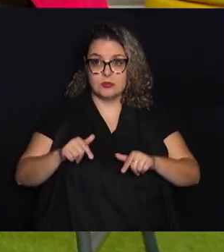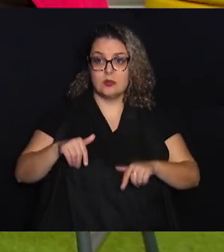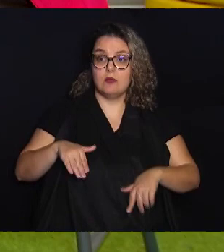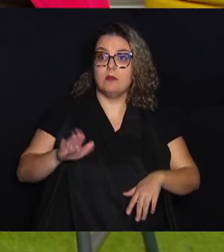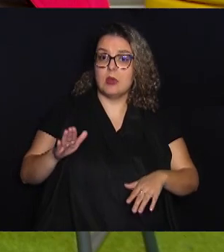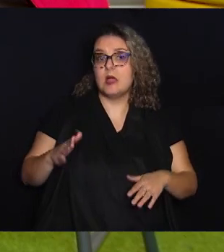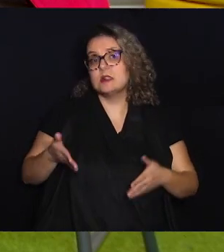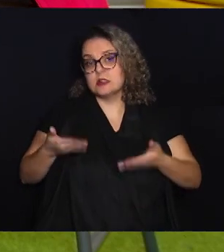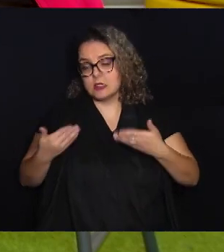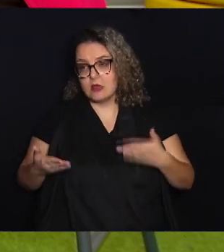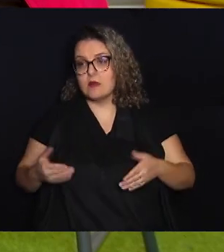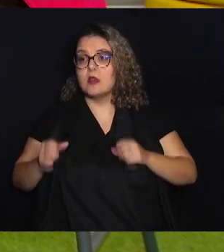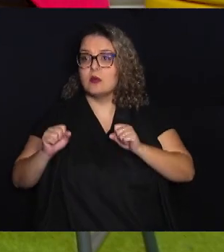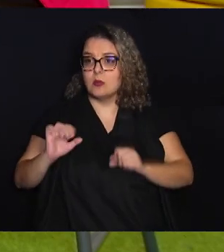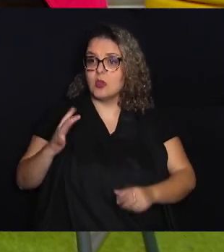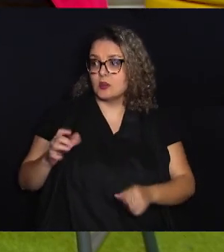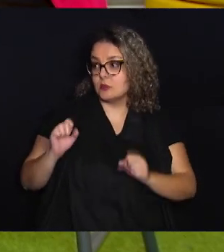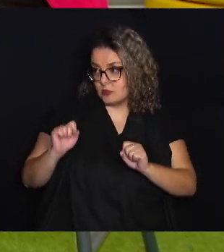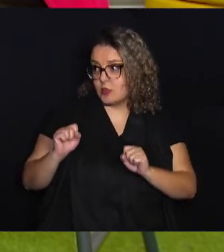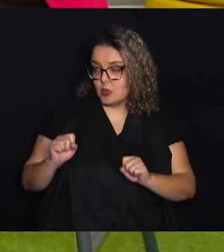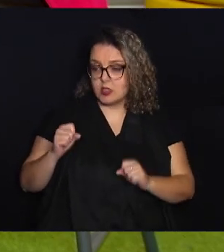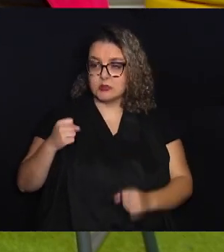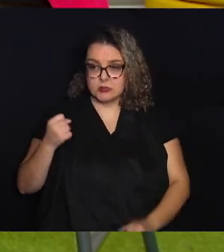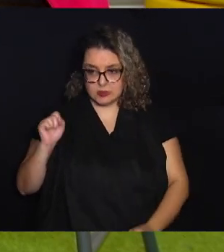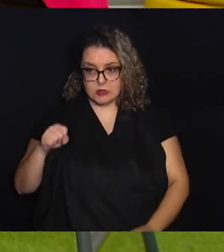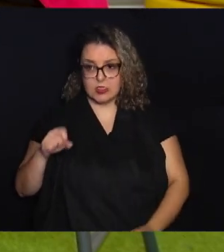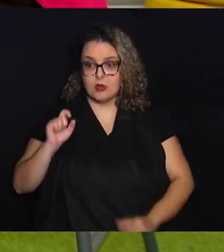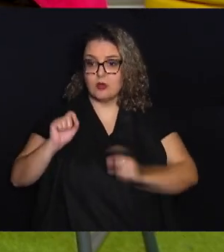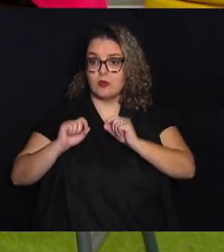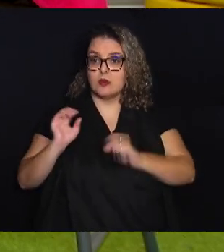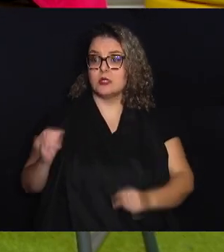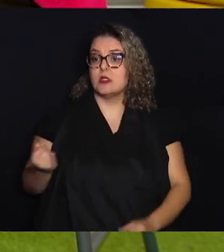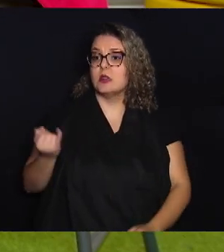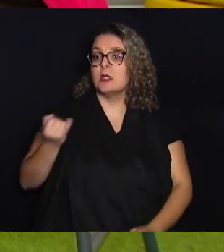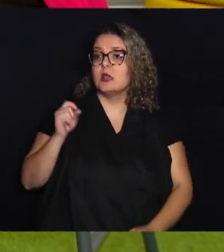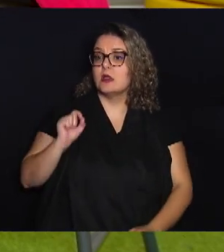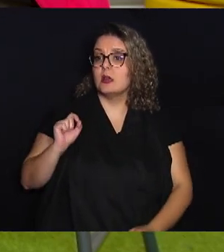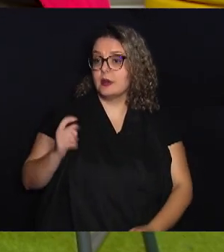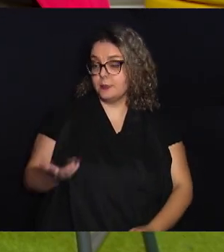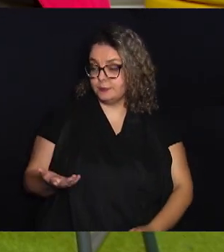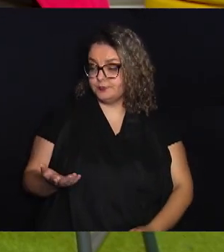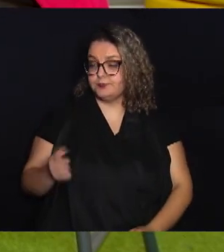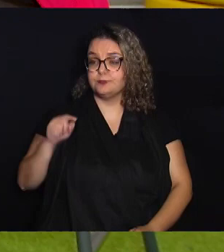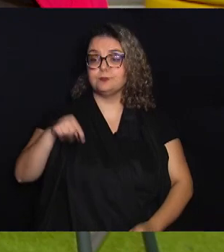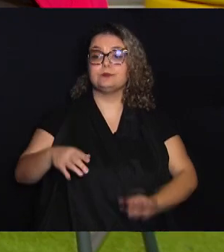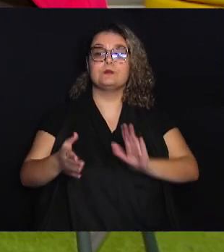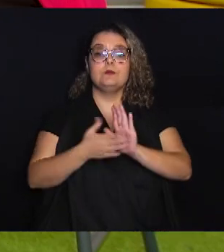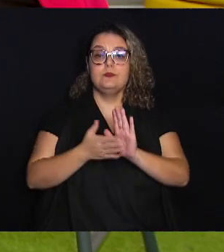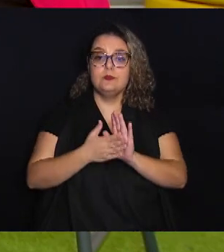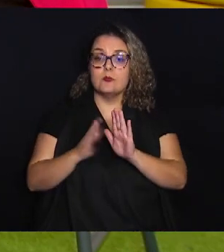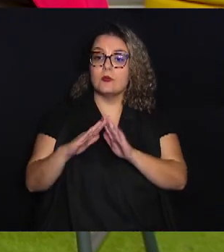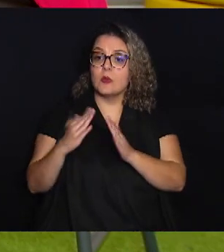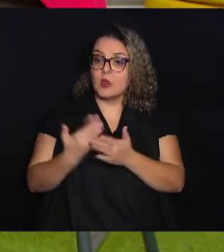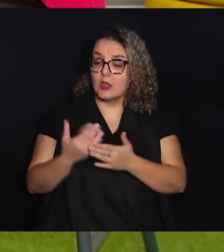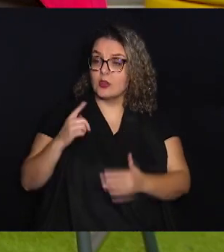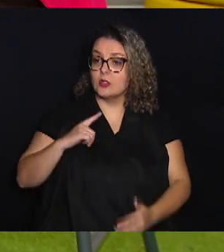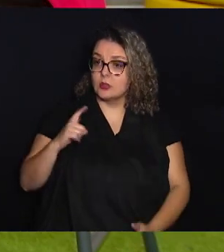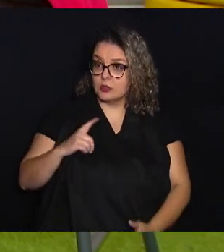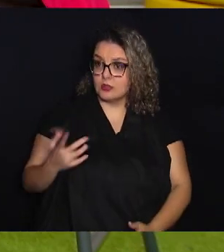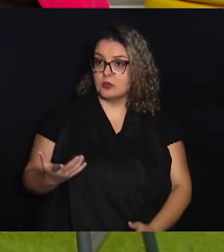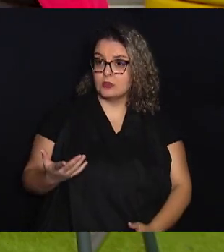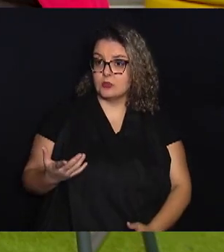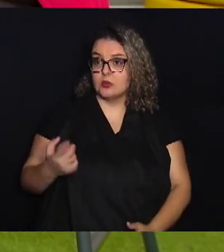mais descontraídos, pode acontecer sim. O que é importante é que nessa proposta a escola